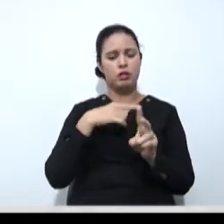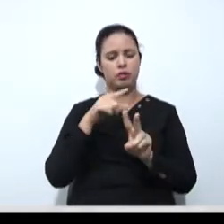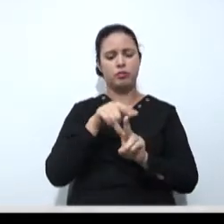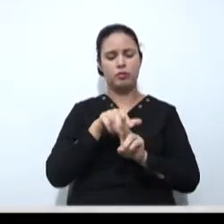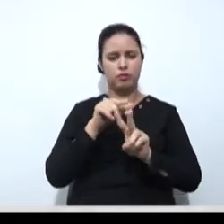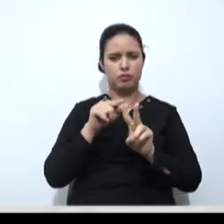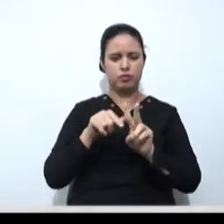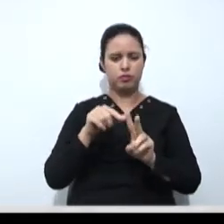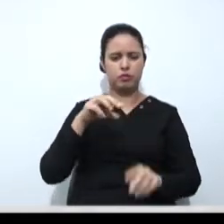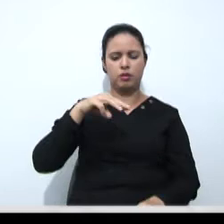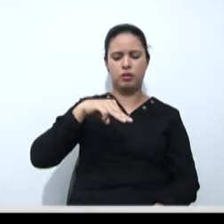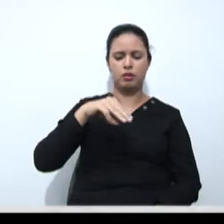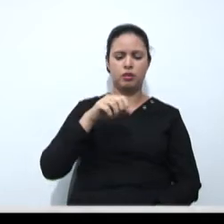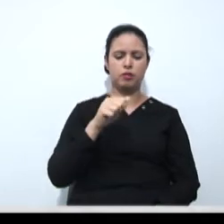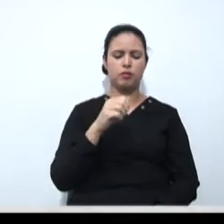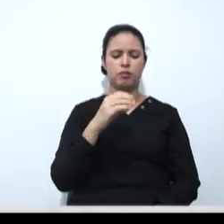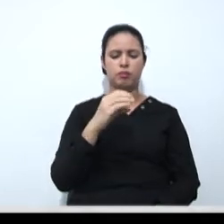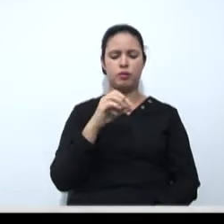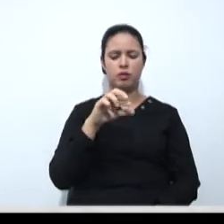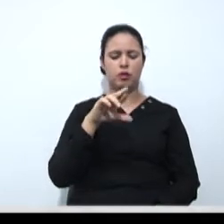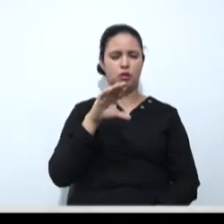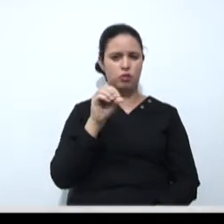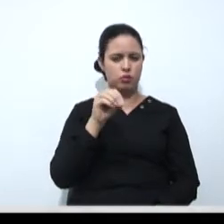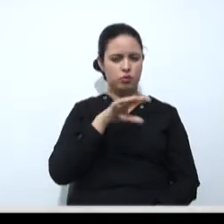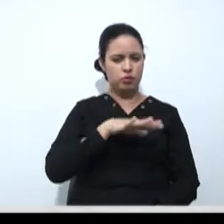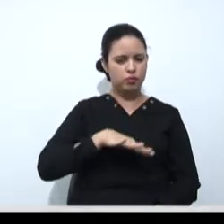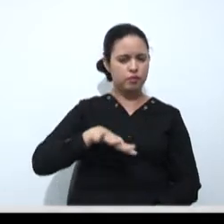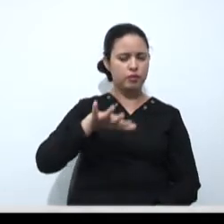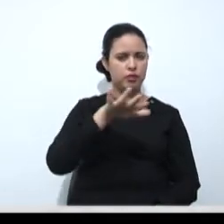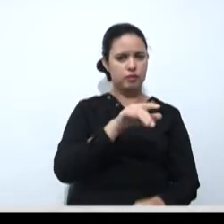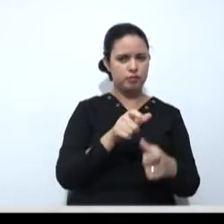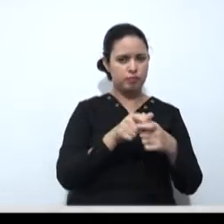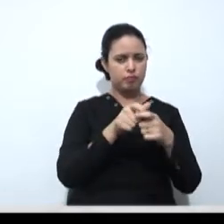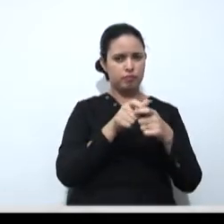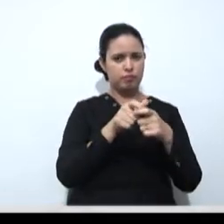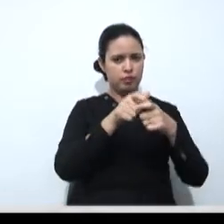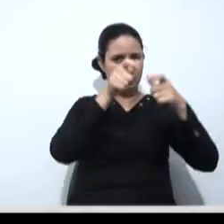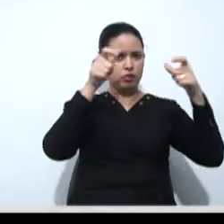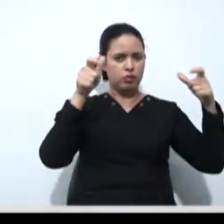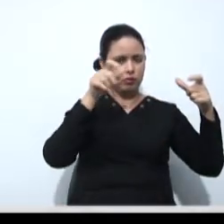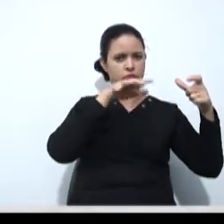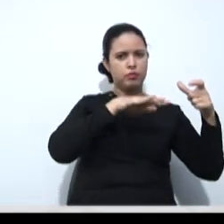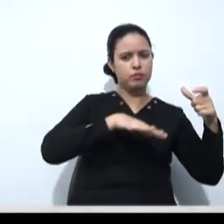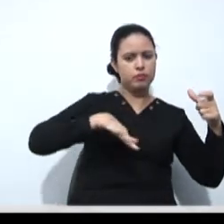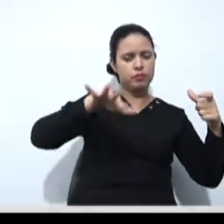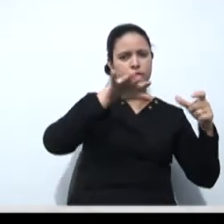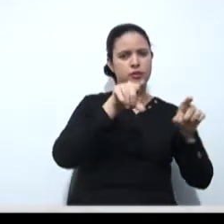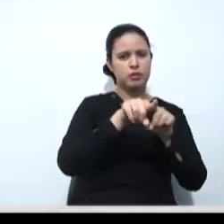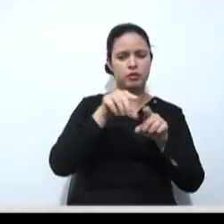ambiente muito maior, né, além da cooperativa, e um microambiente,